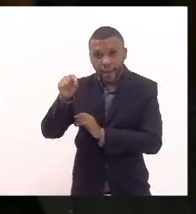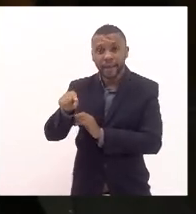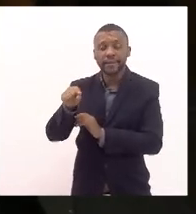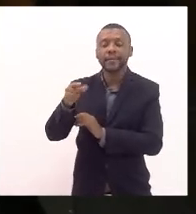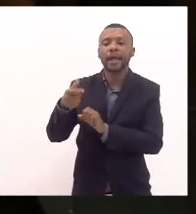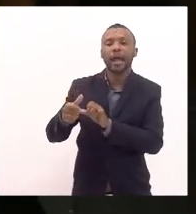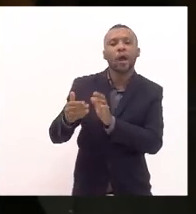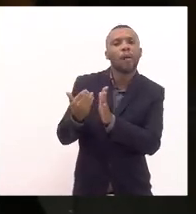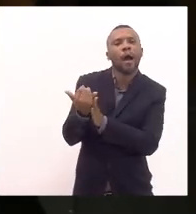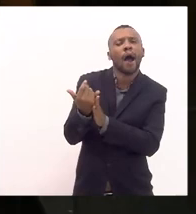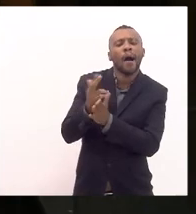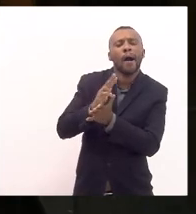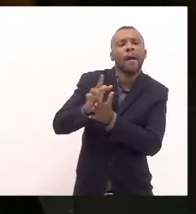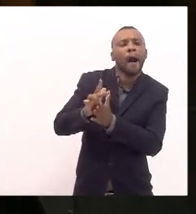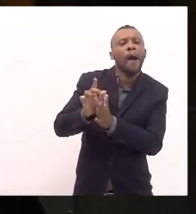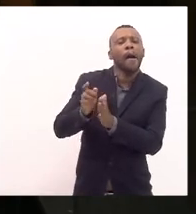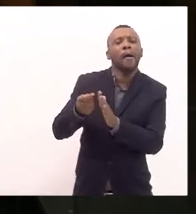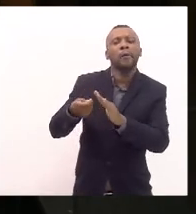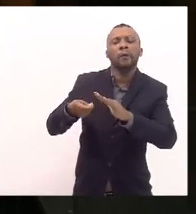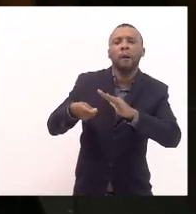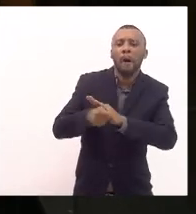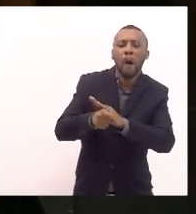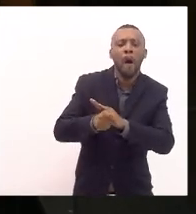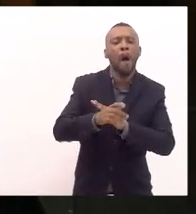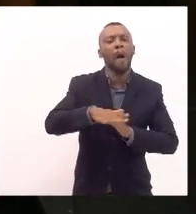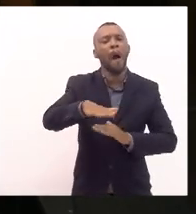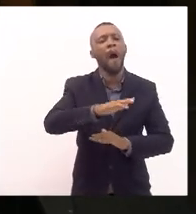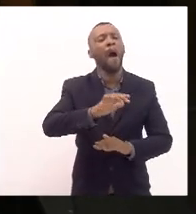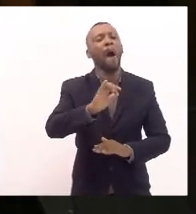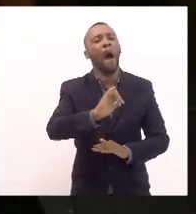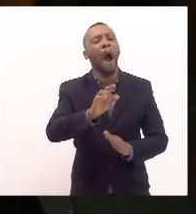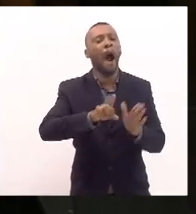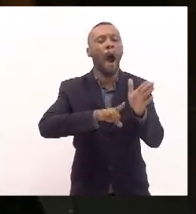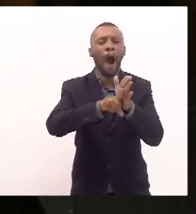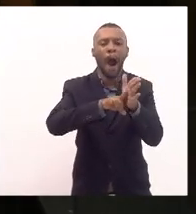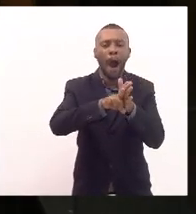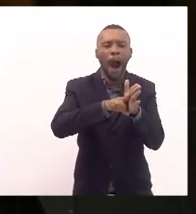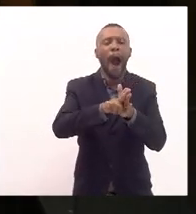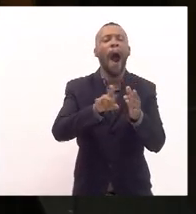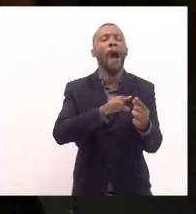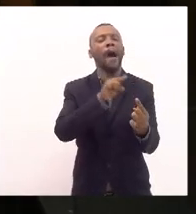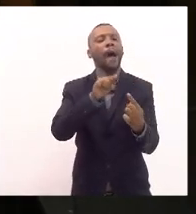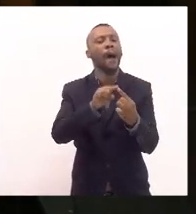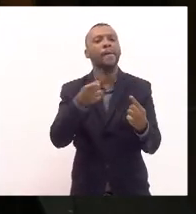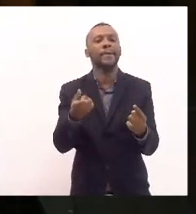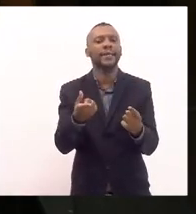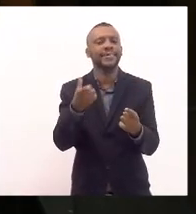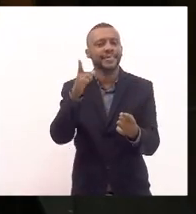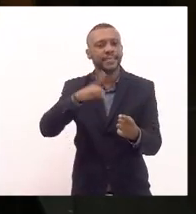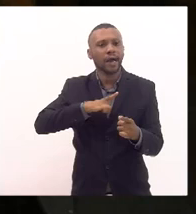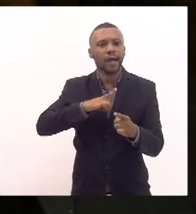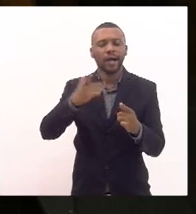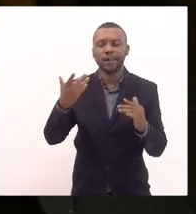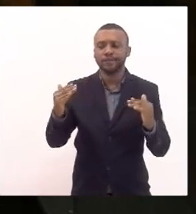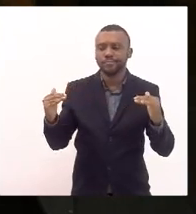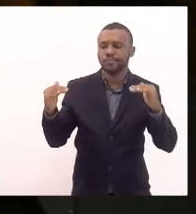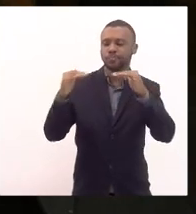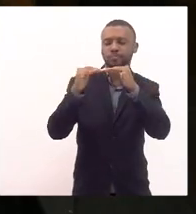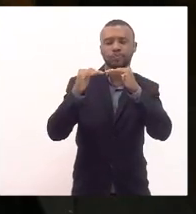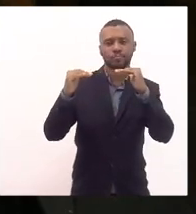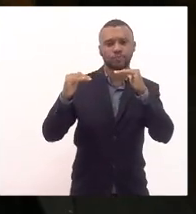conjunto de mudanças e um conjunto de investimentos em ciência para tirar a diferença